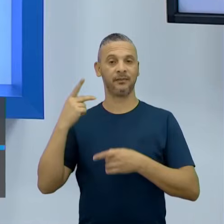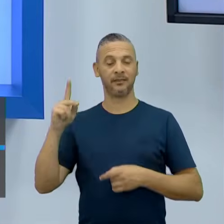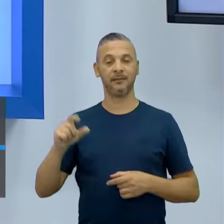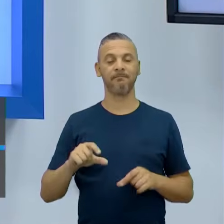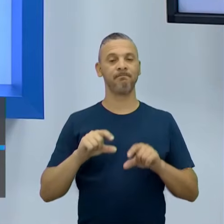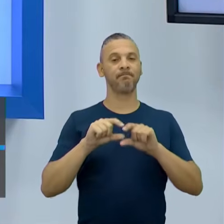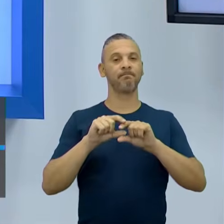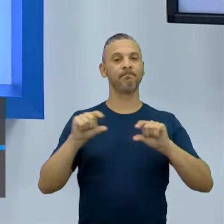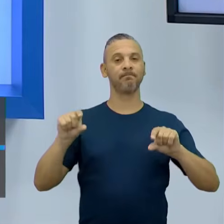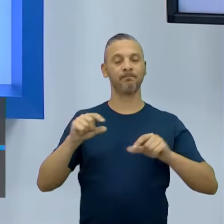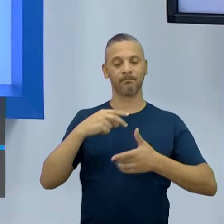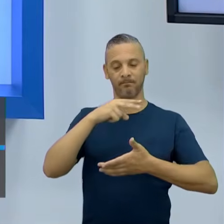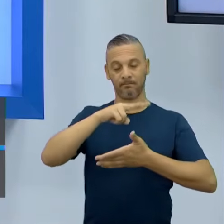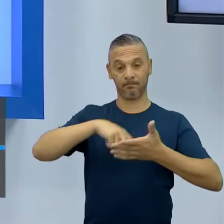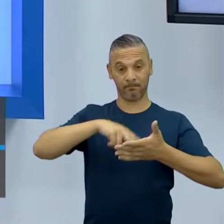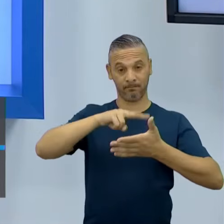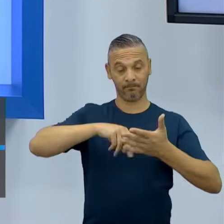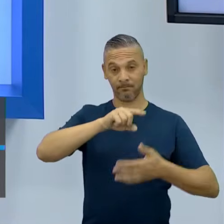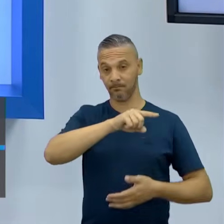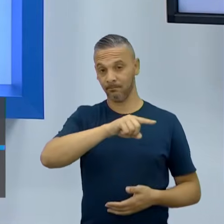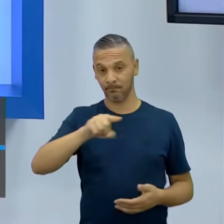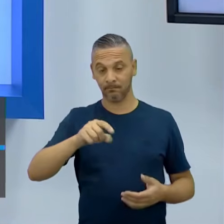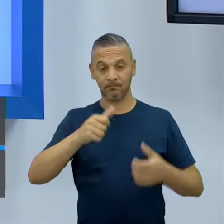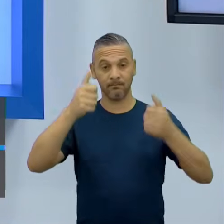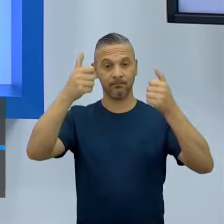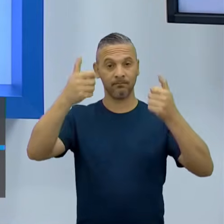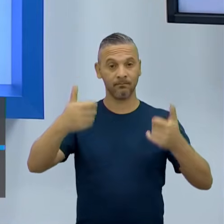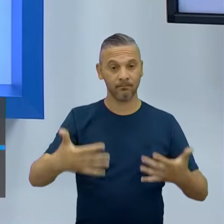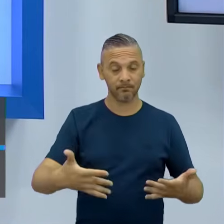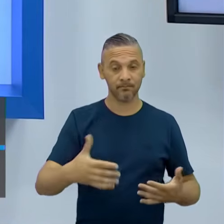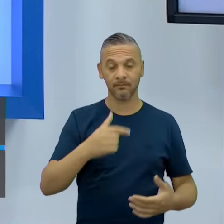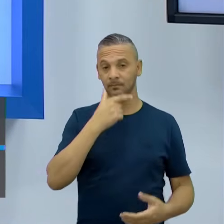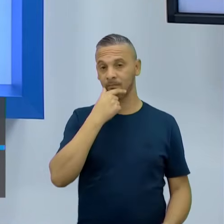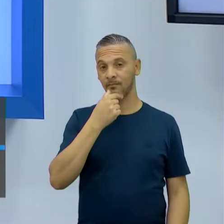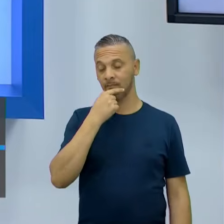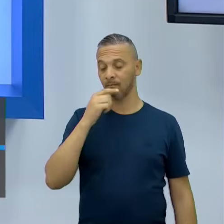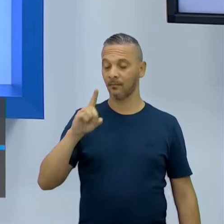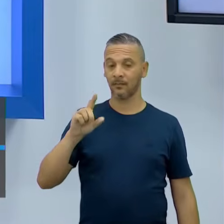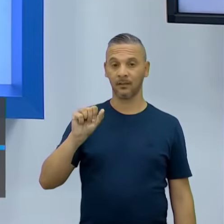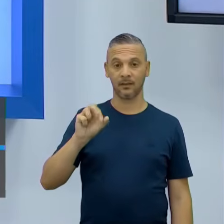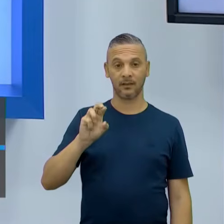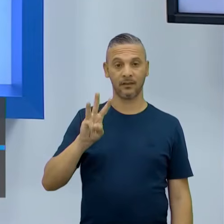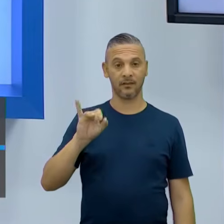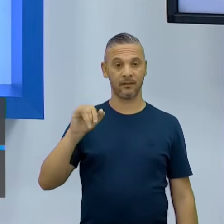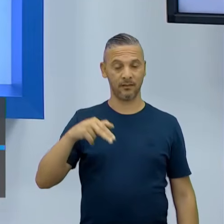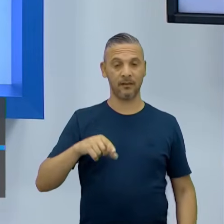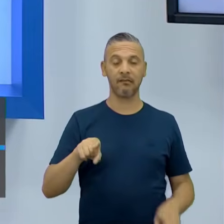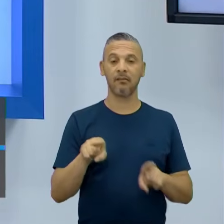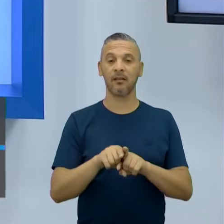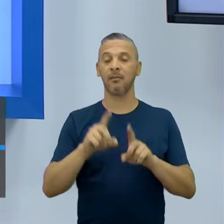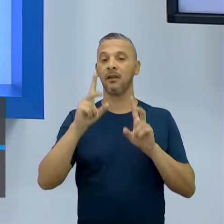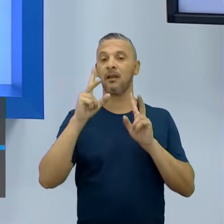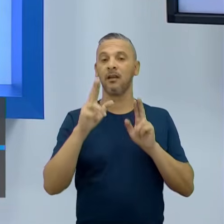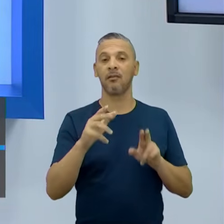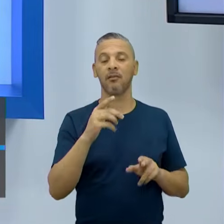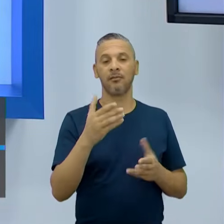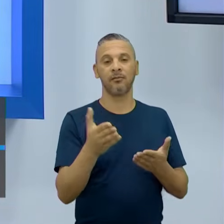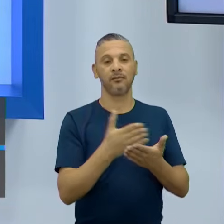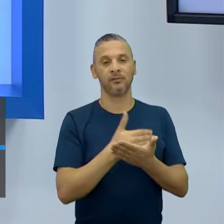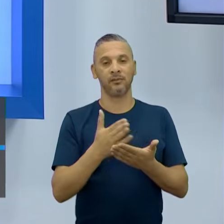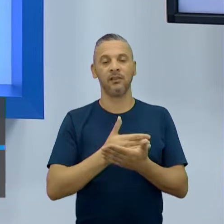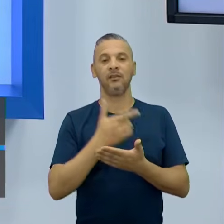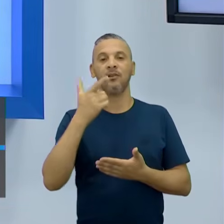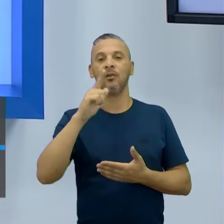trecho que eu li para vocês aí do diário de bordo de Darwin também está publicado num outro livro